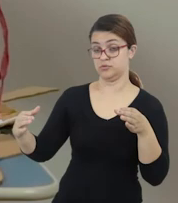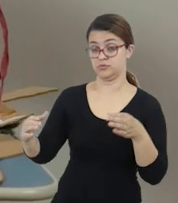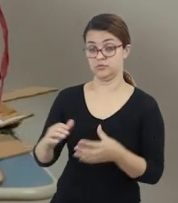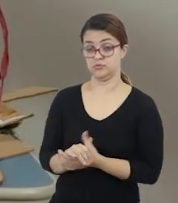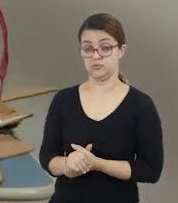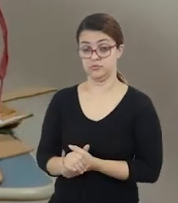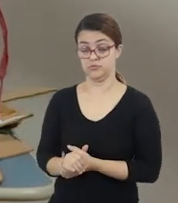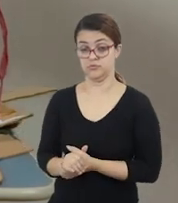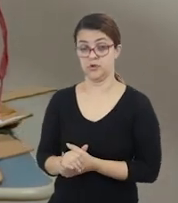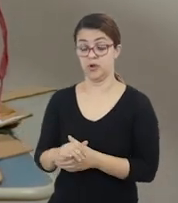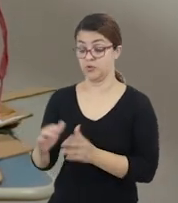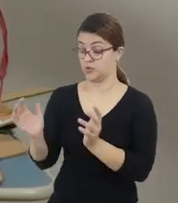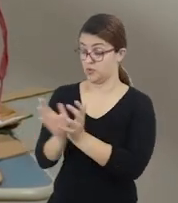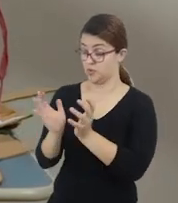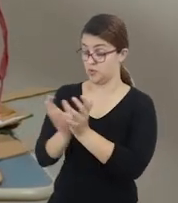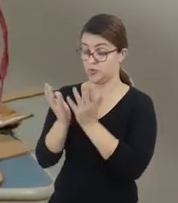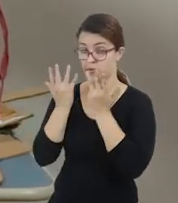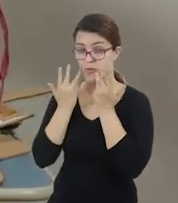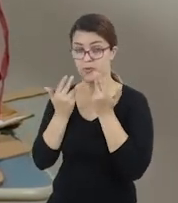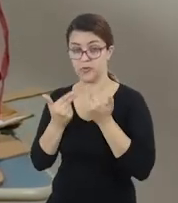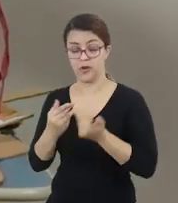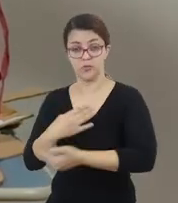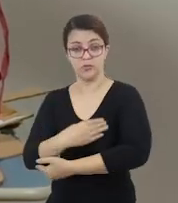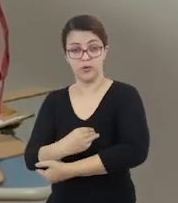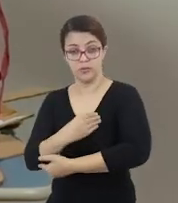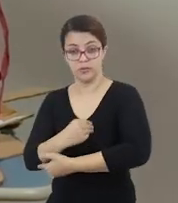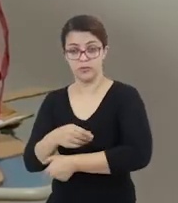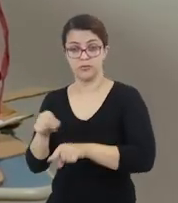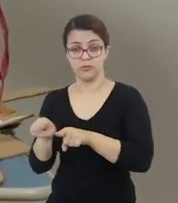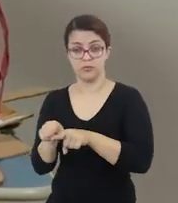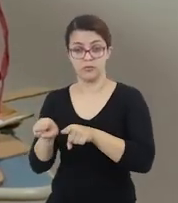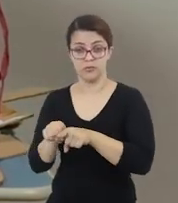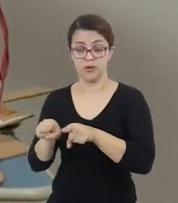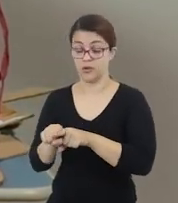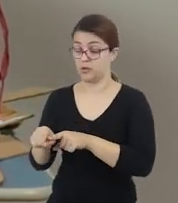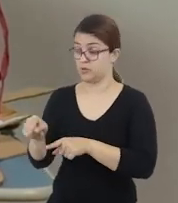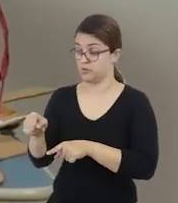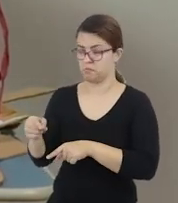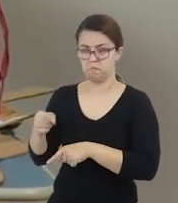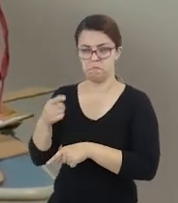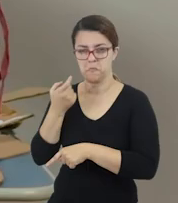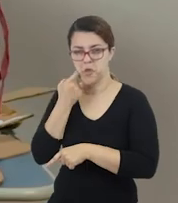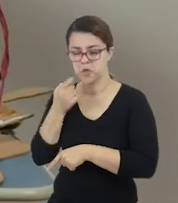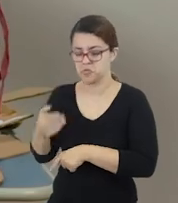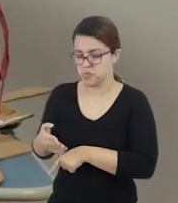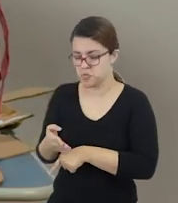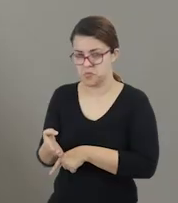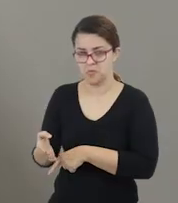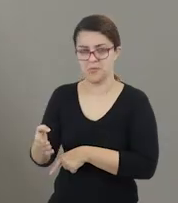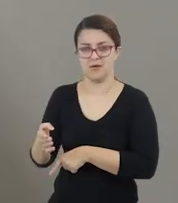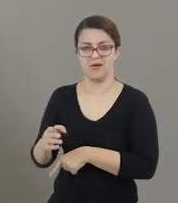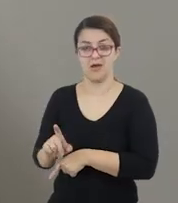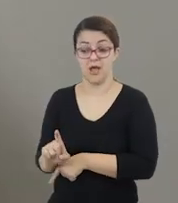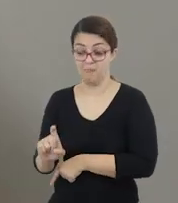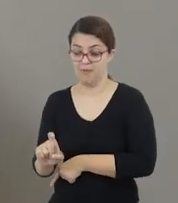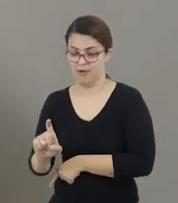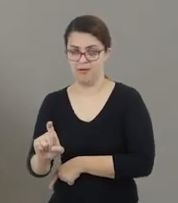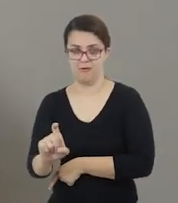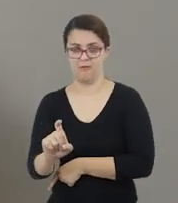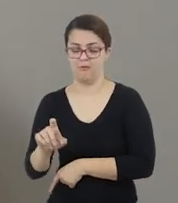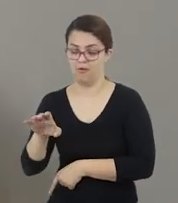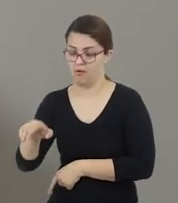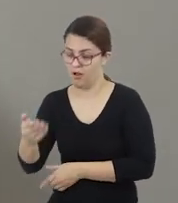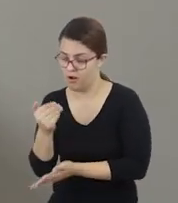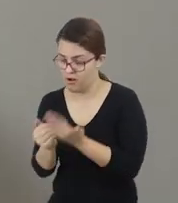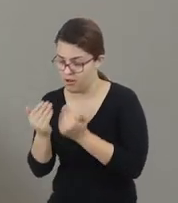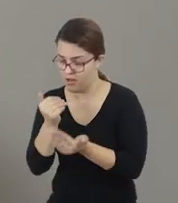É um animal mamífero, ele se alimenta também de pequenos peixes, camarões. Então, aí vocês